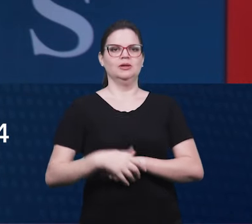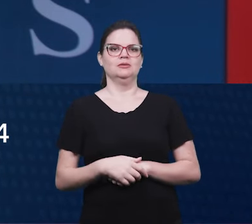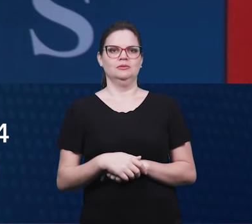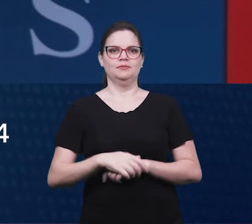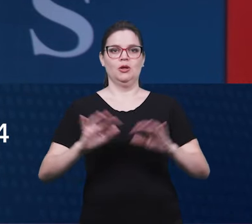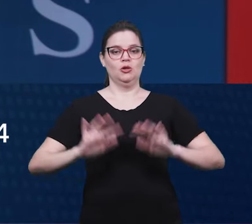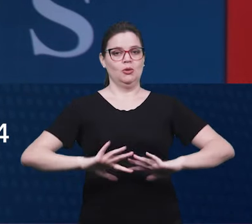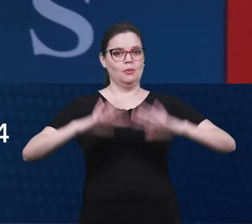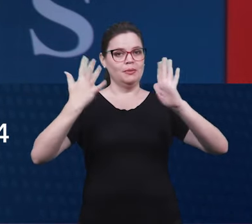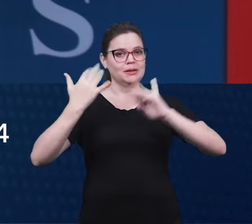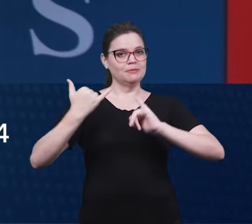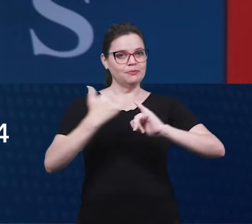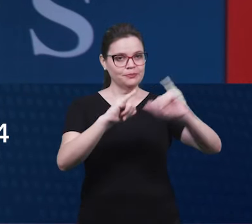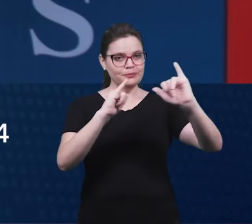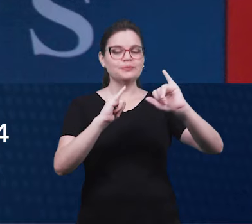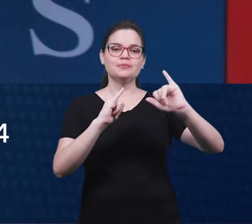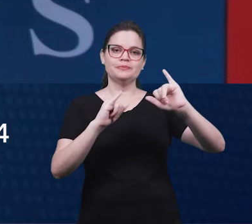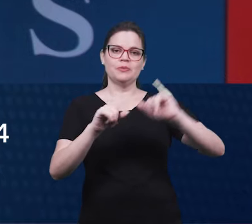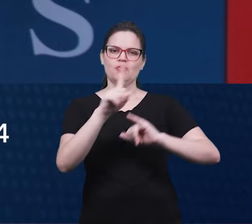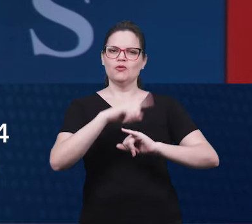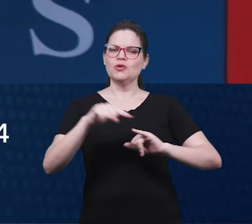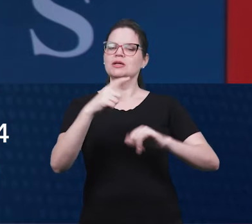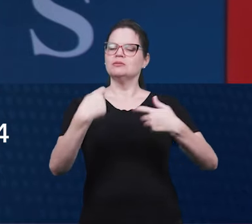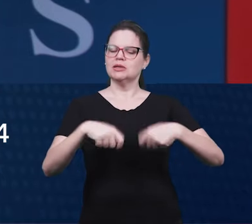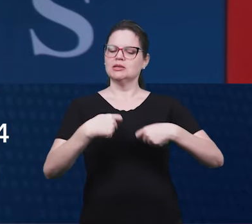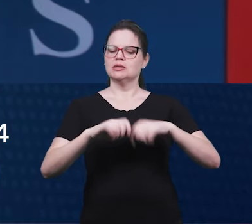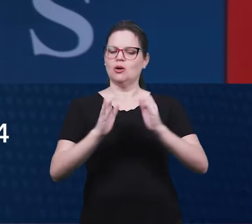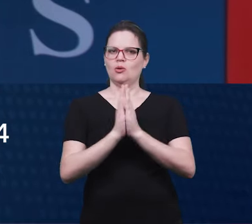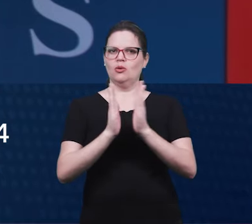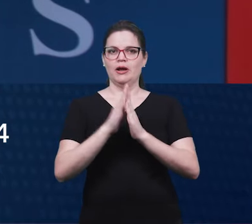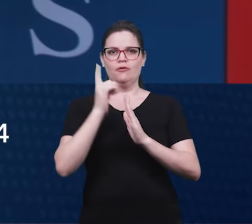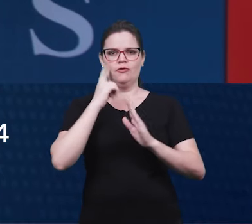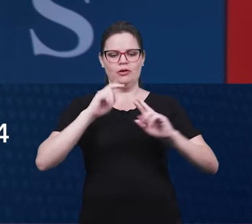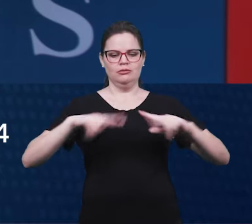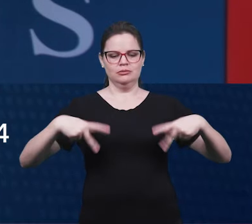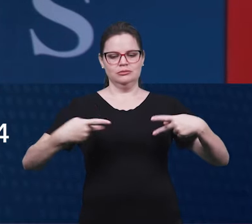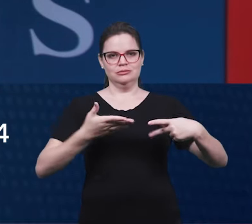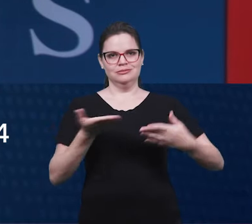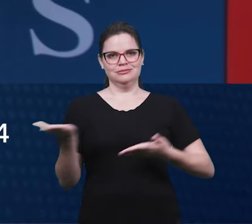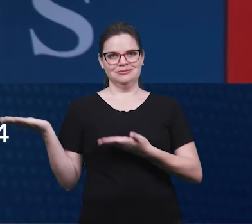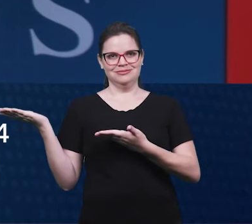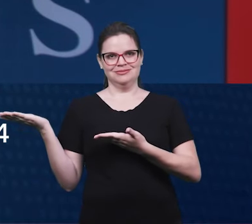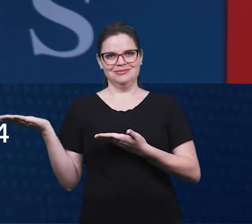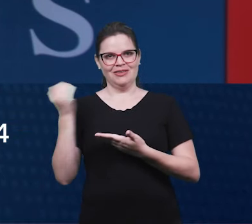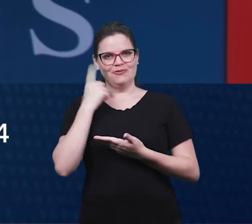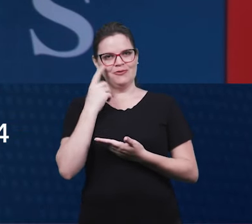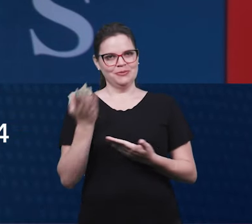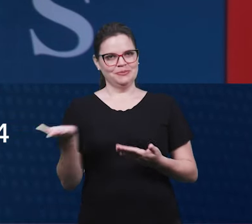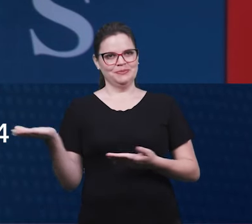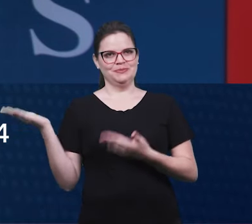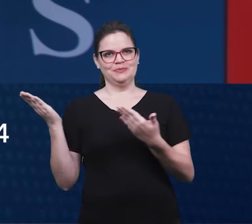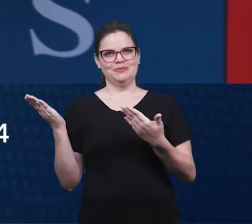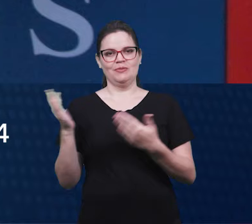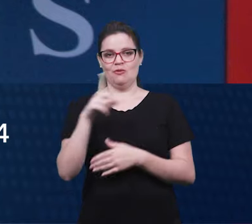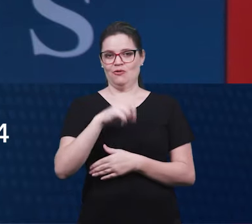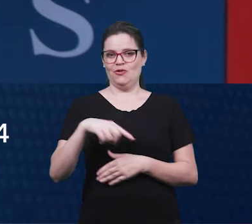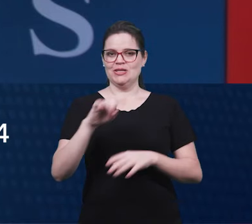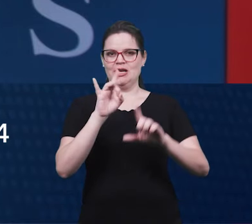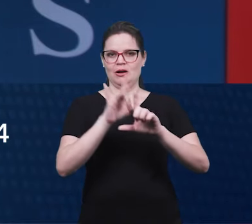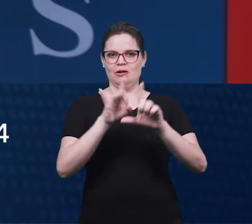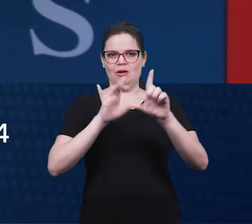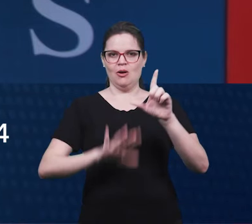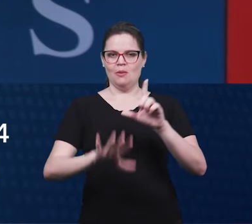Trombetas e festas que maravilha já esteja em oração e o link tá aqui embaixo mostra o link aí isso mostra o link para que você possa